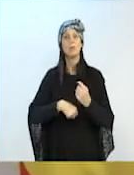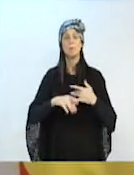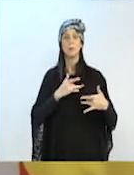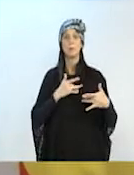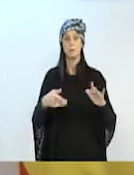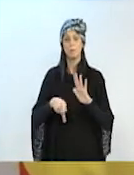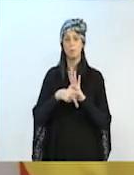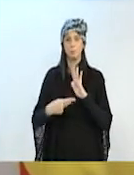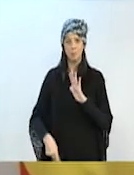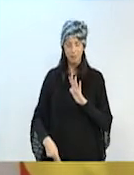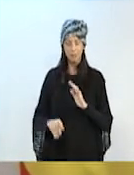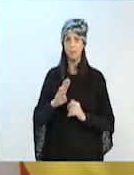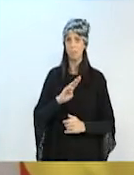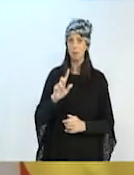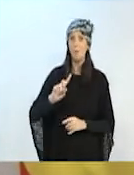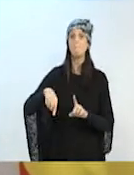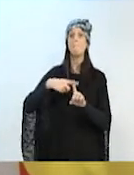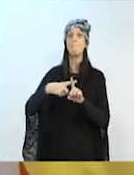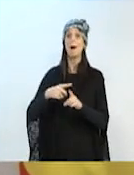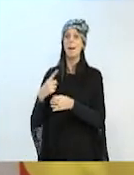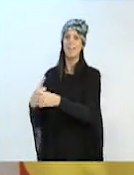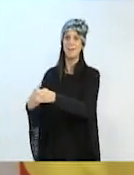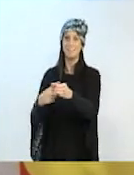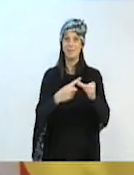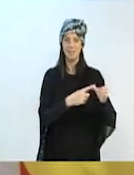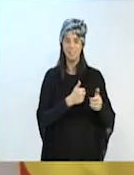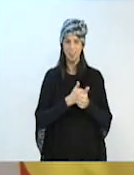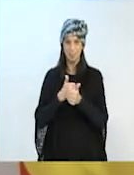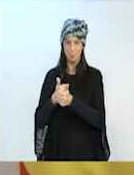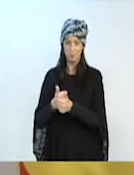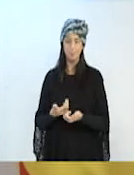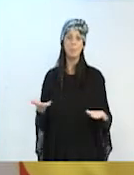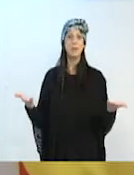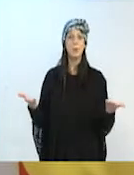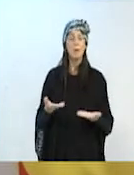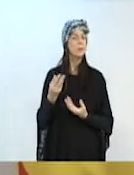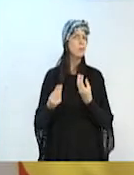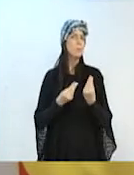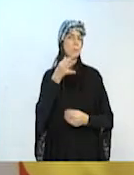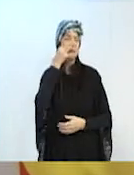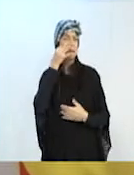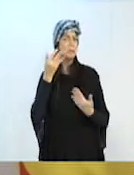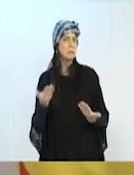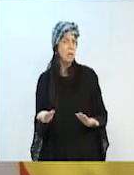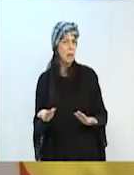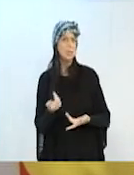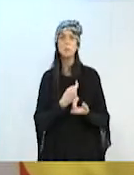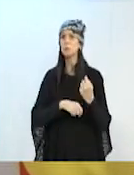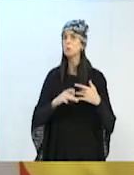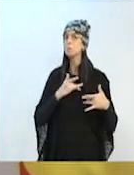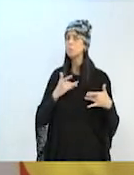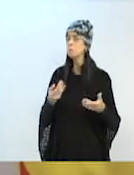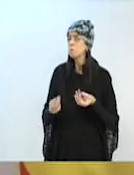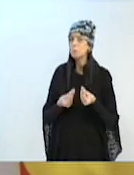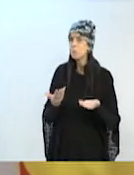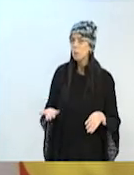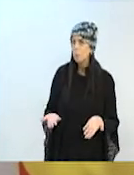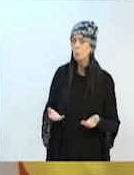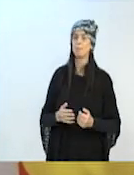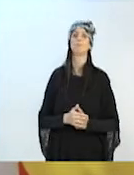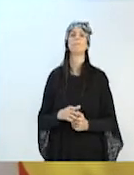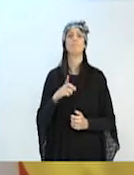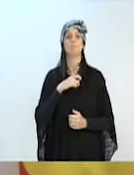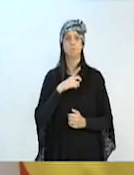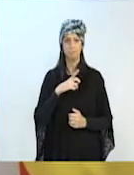região. E a situação atual da economia solidária no município é a seguinte: hoje nós temos a Rede da